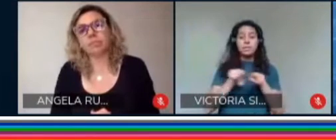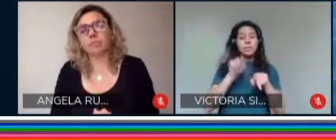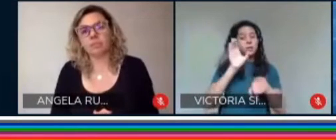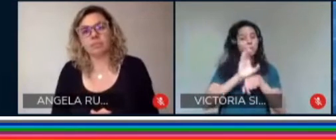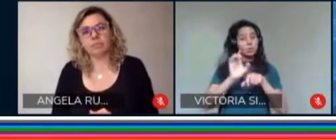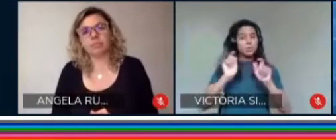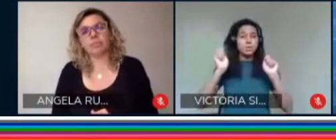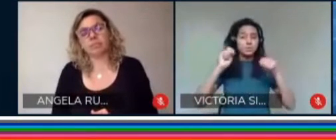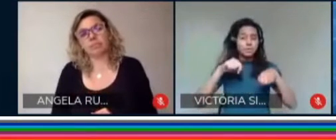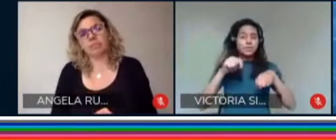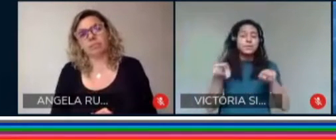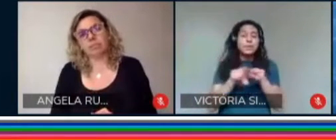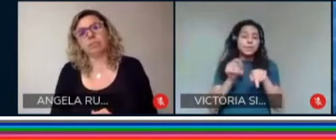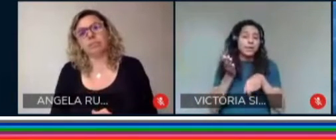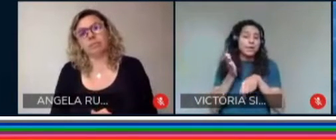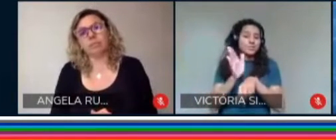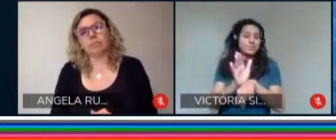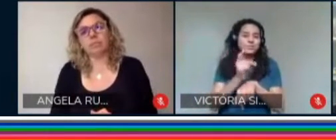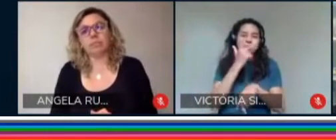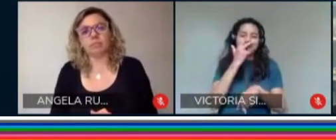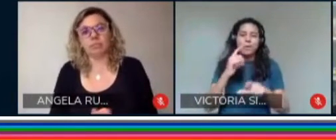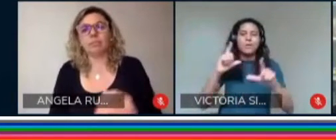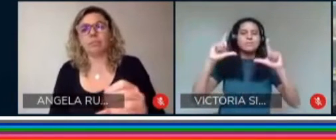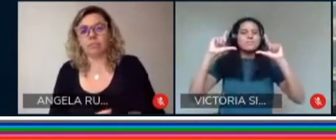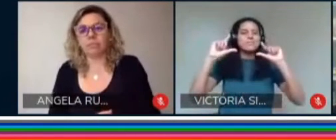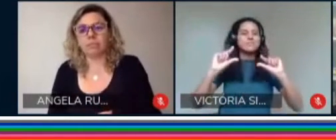dolorosa e com sucesso, né?